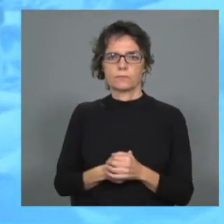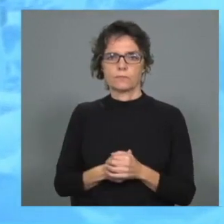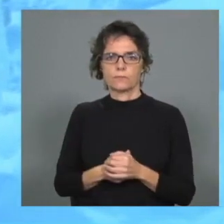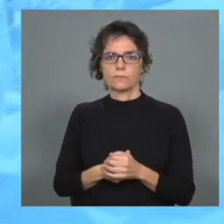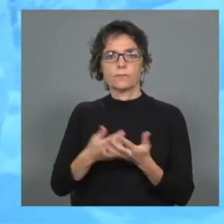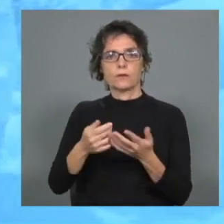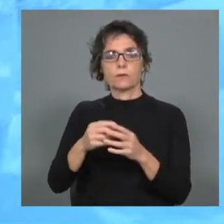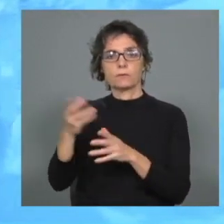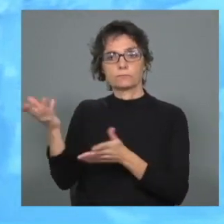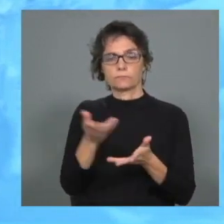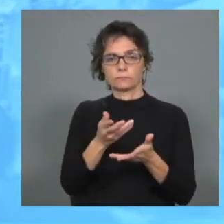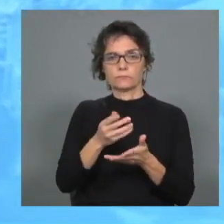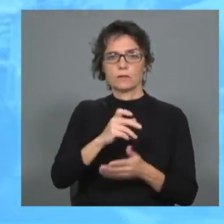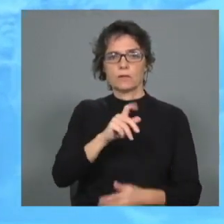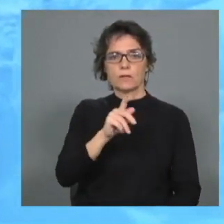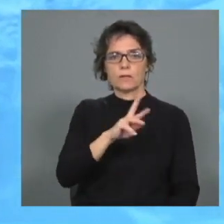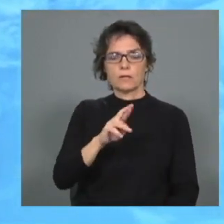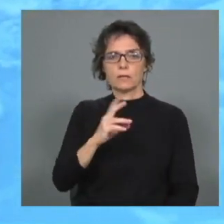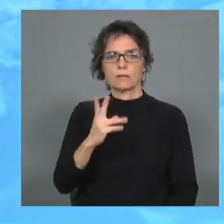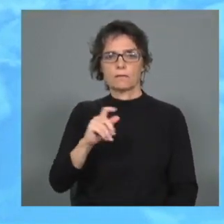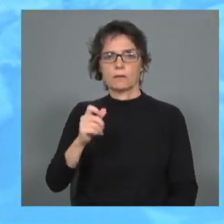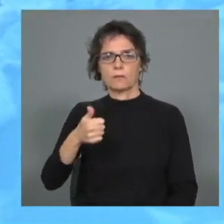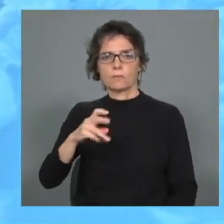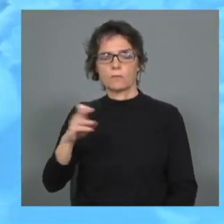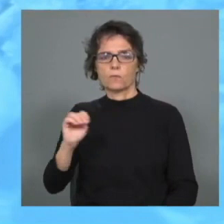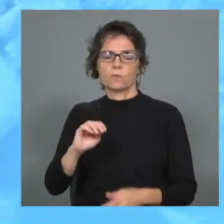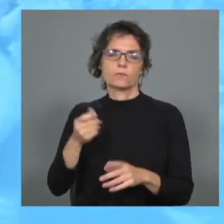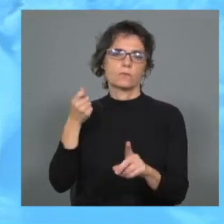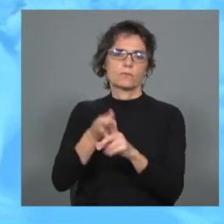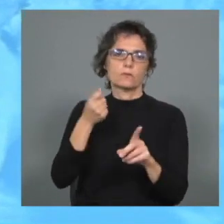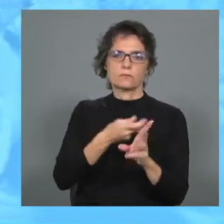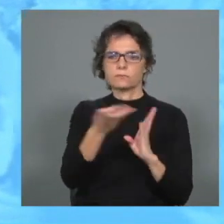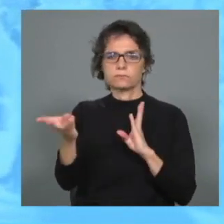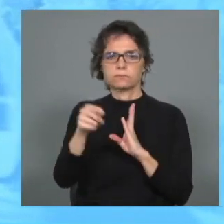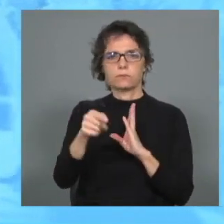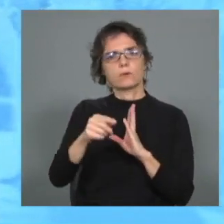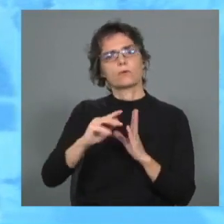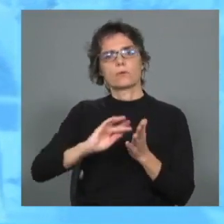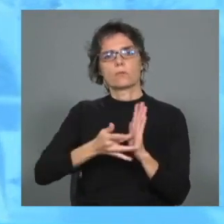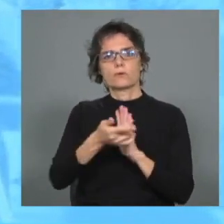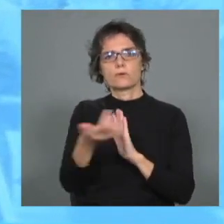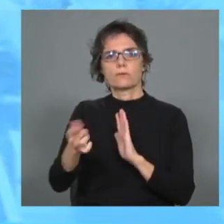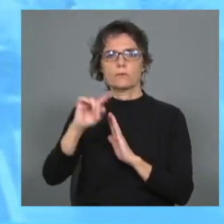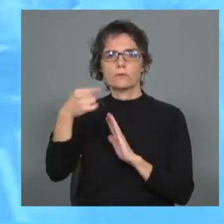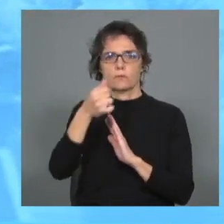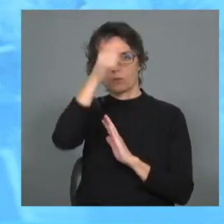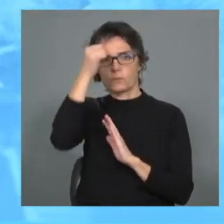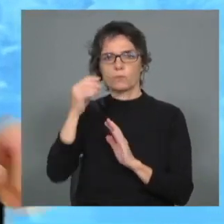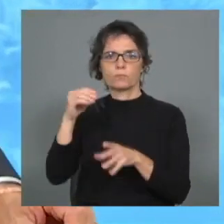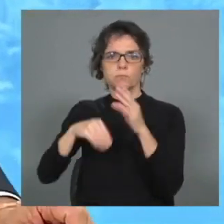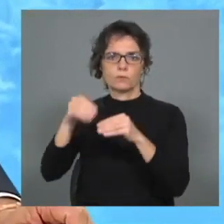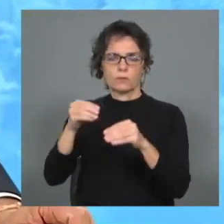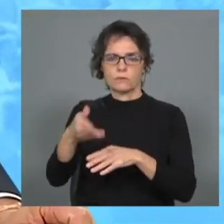Falamos agora com Alex Vilas Boas sobre os desafios que o Brasil enfrenta depois das eleições do último domingo. Alex, boa